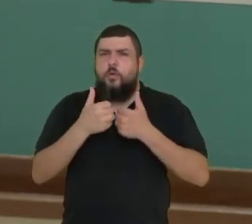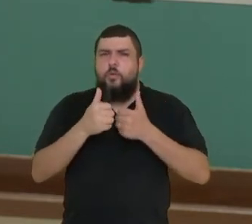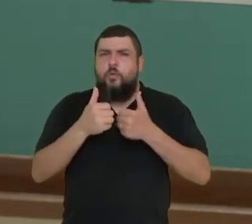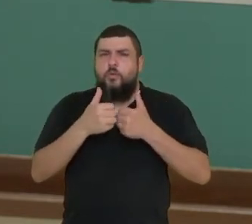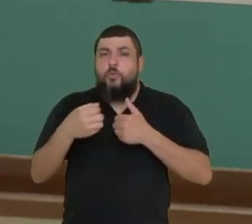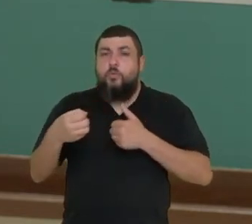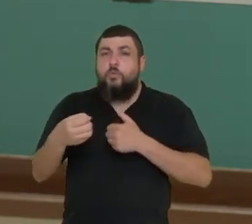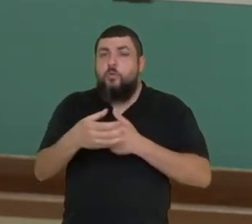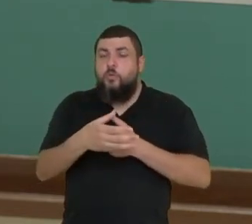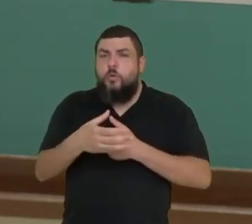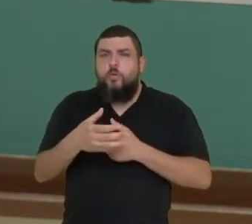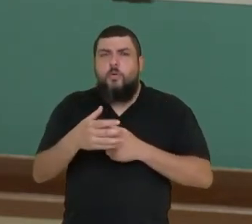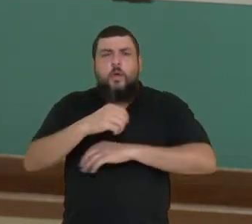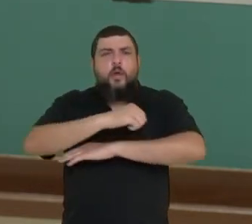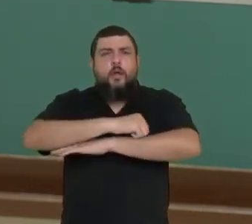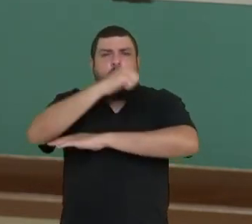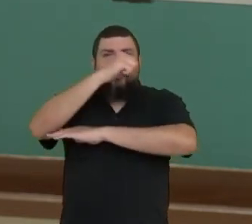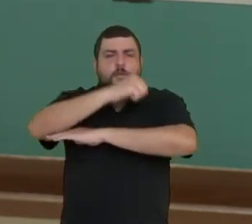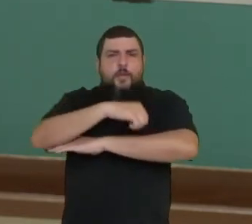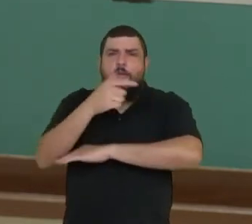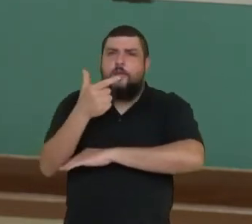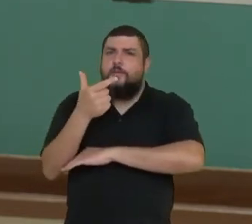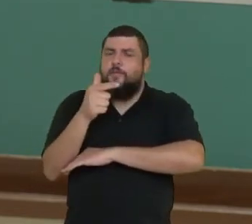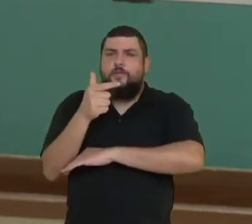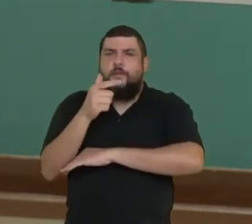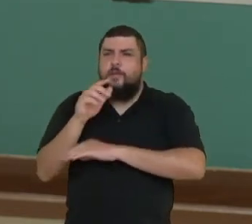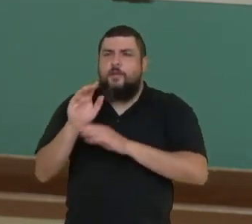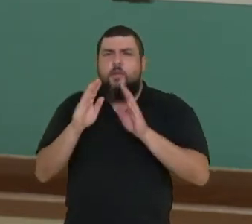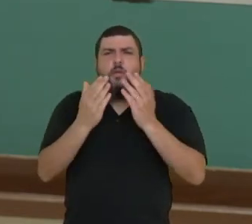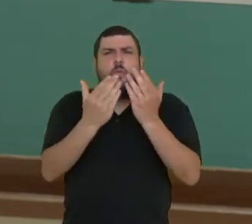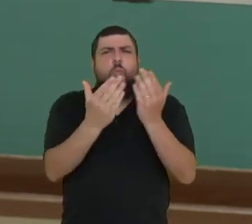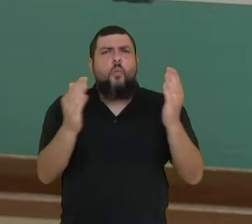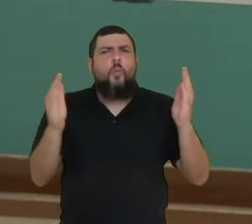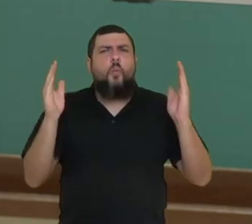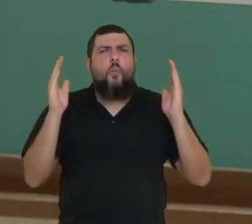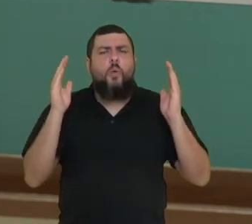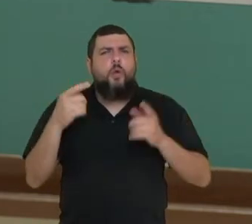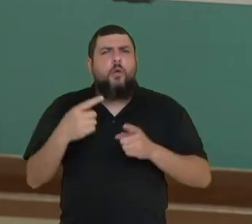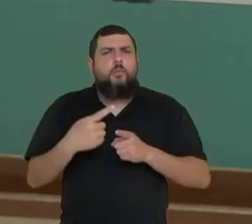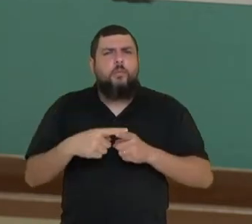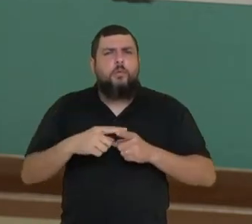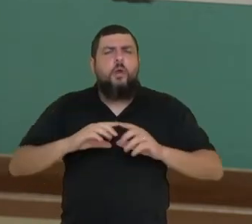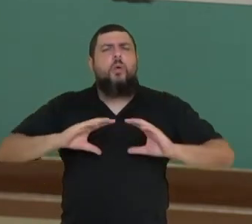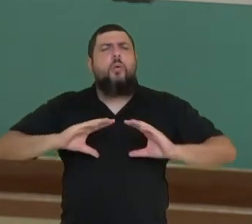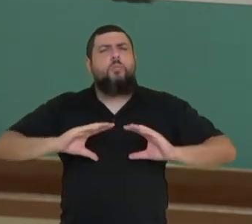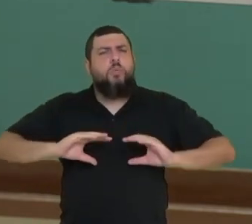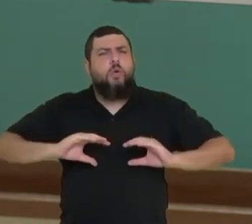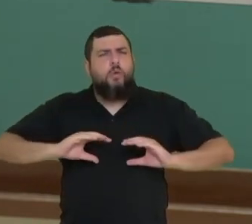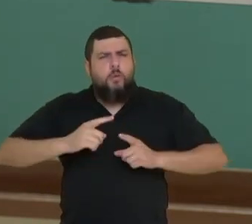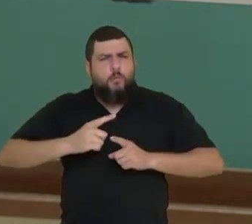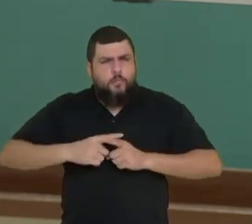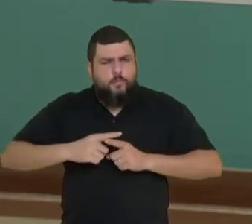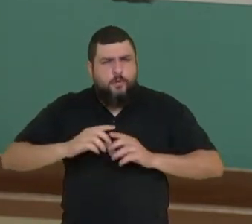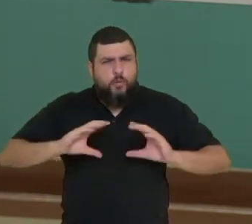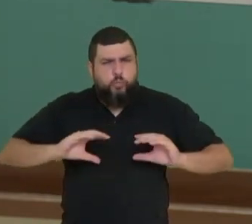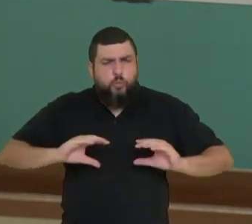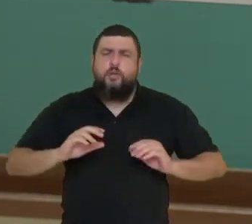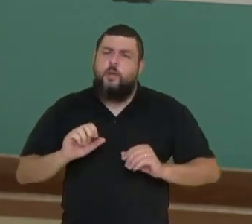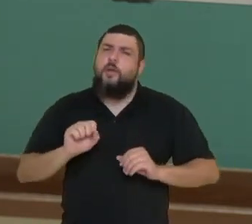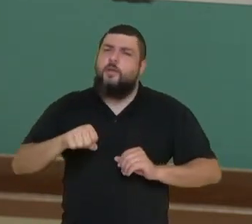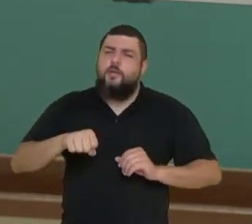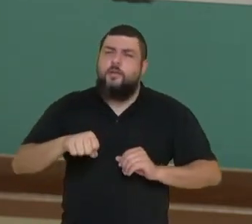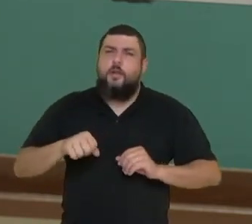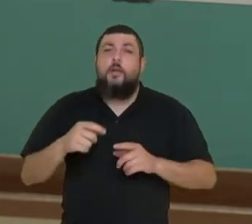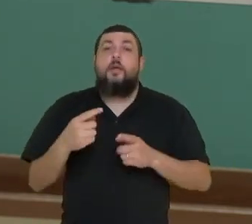têm janela, né? Ou seja, a janela é fechada. E qual é o principal motivo? É conforto? É, conforto, mais passageiro. Mas um